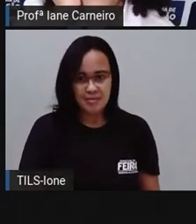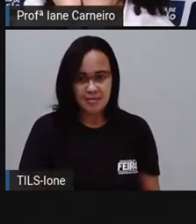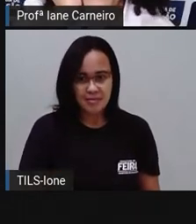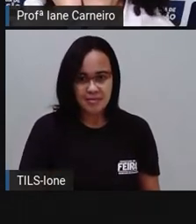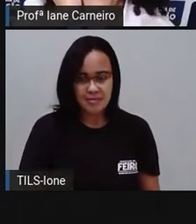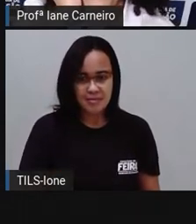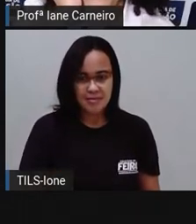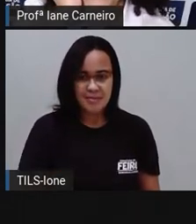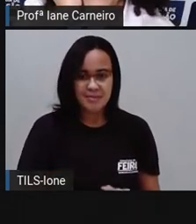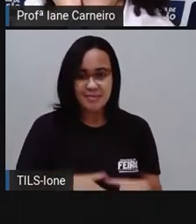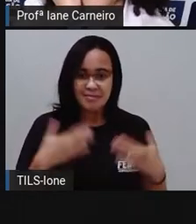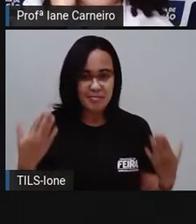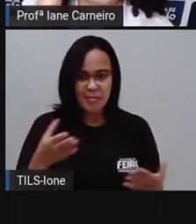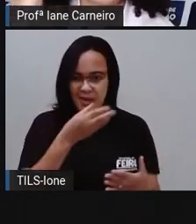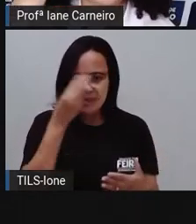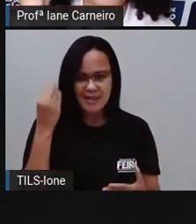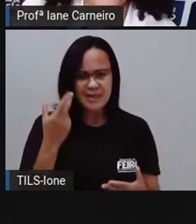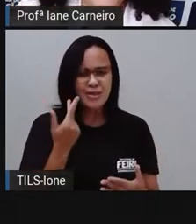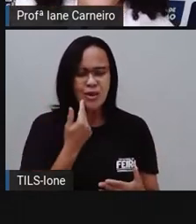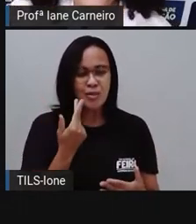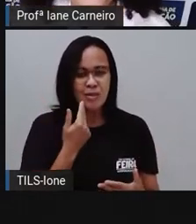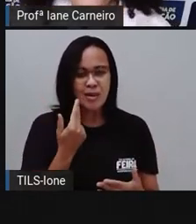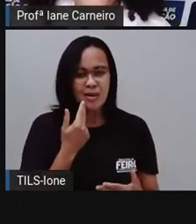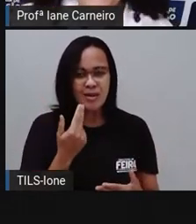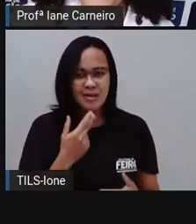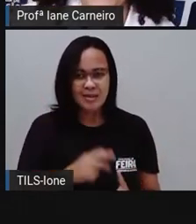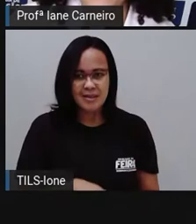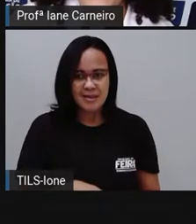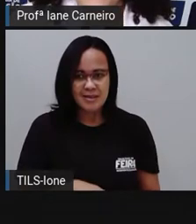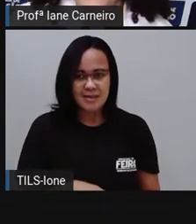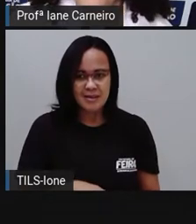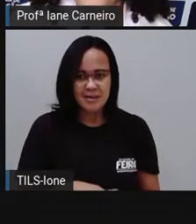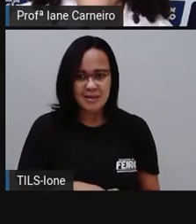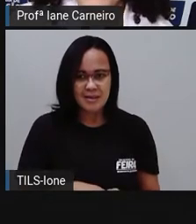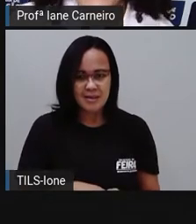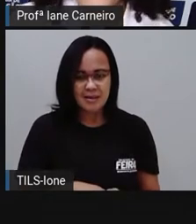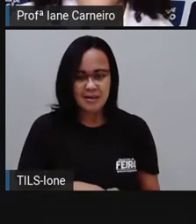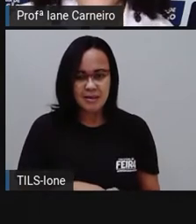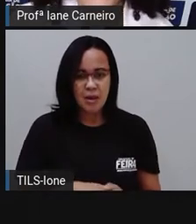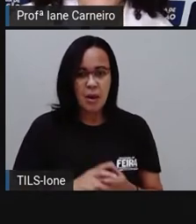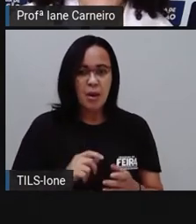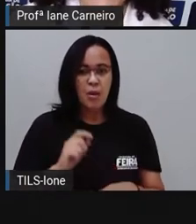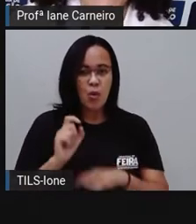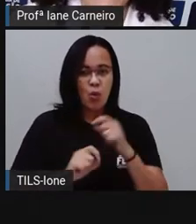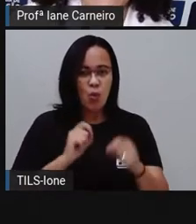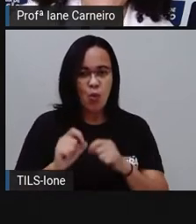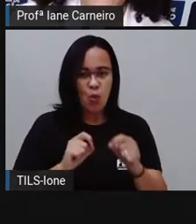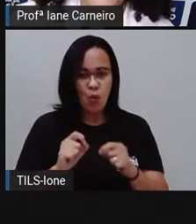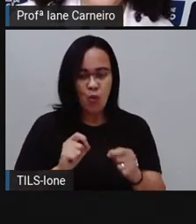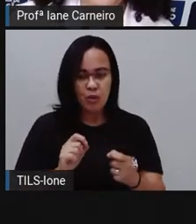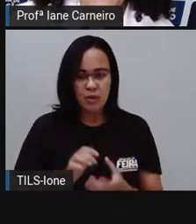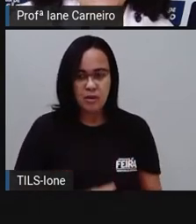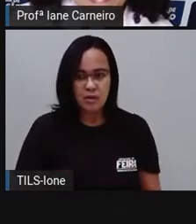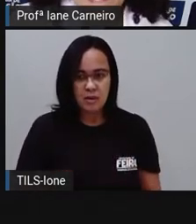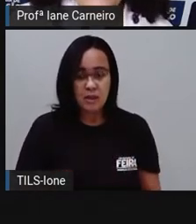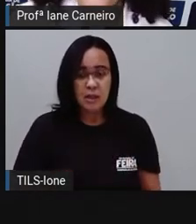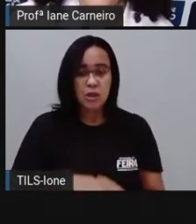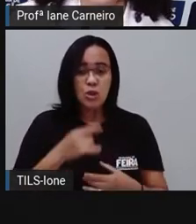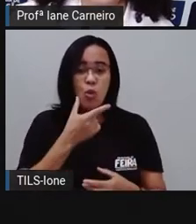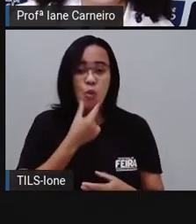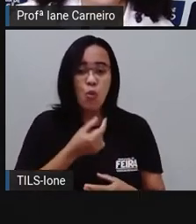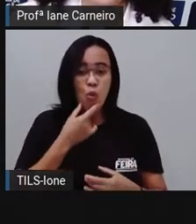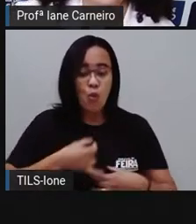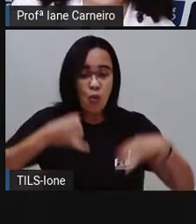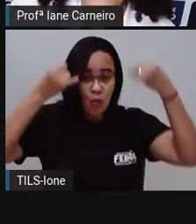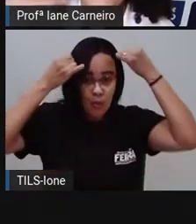Pró, esqueceu o nome de quem é, que cuida do boi, ajuda a Pró aí, produção. Do boiadeiro,